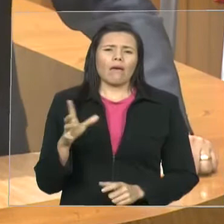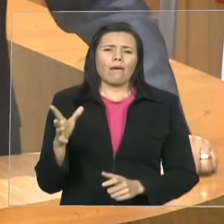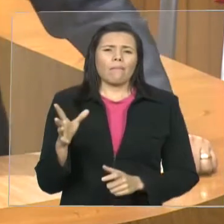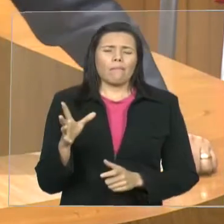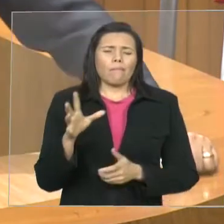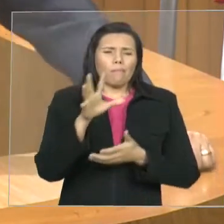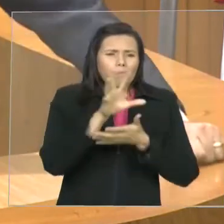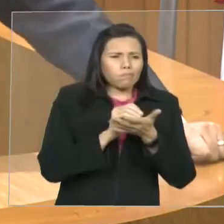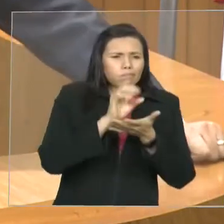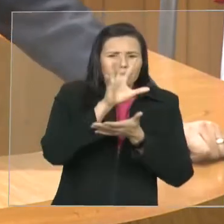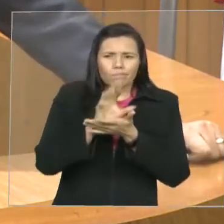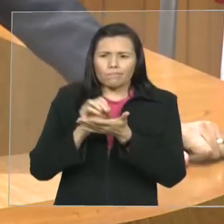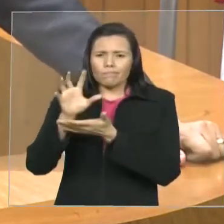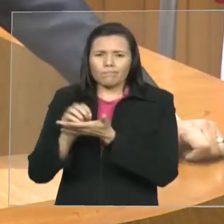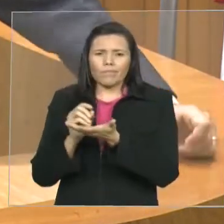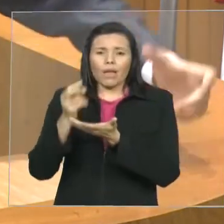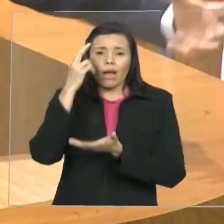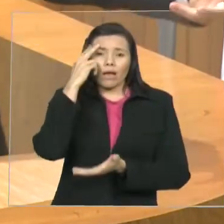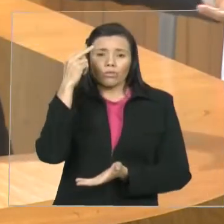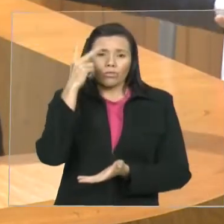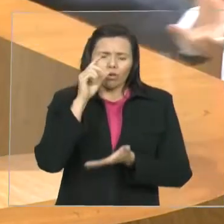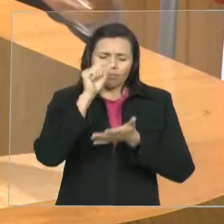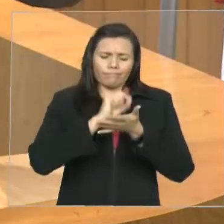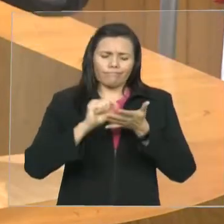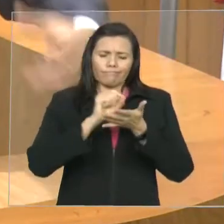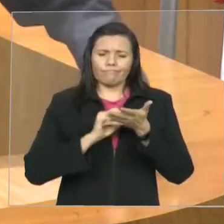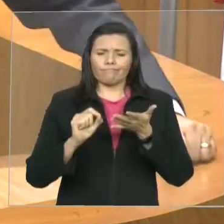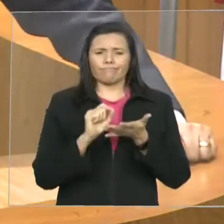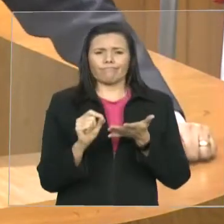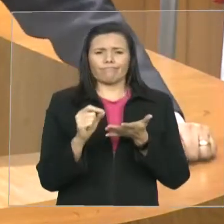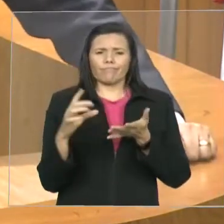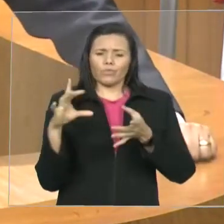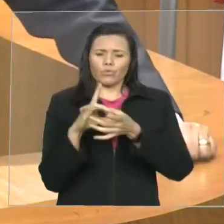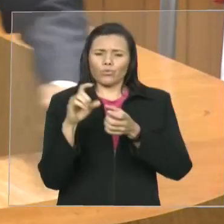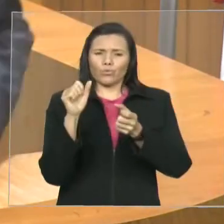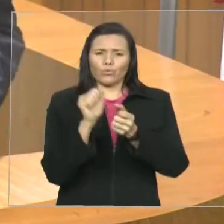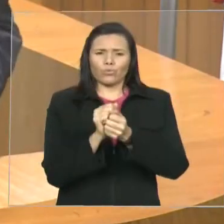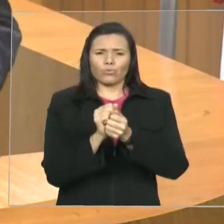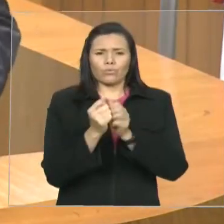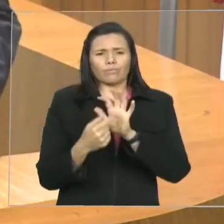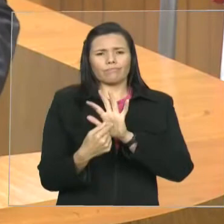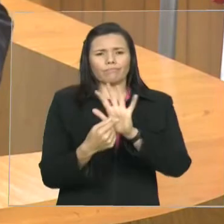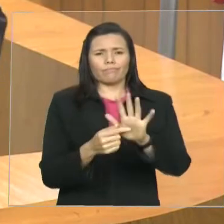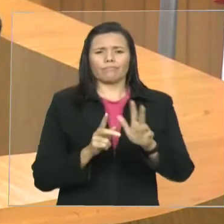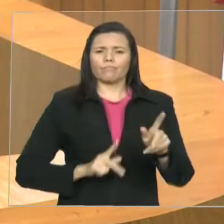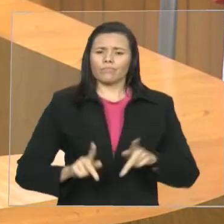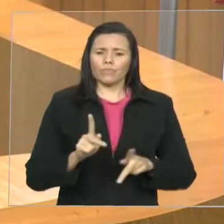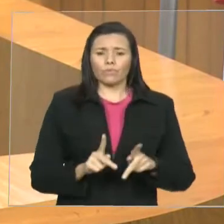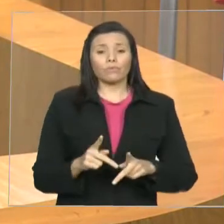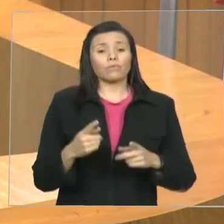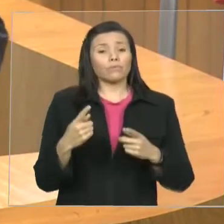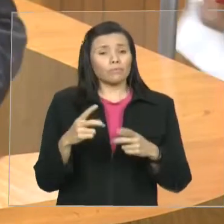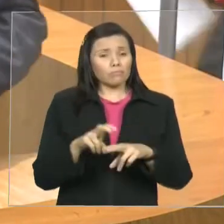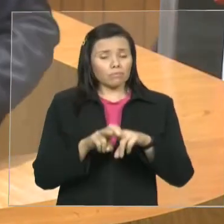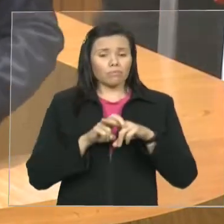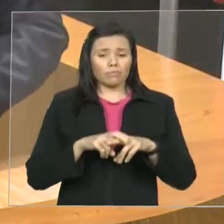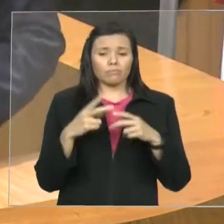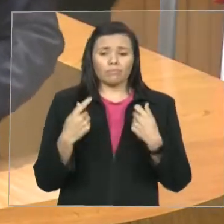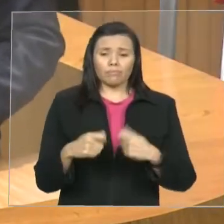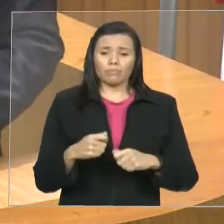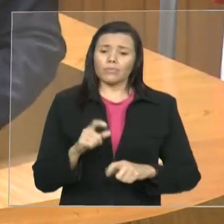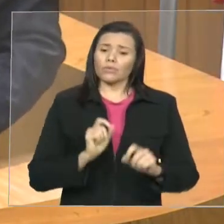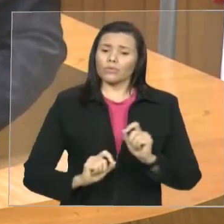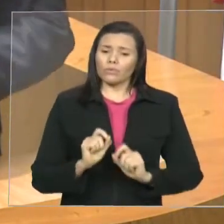E nós precisamos mostrar essa história por completo. E por isso é preciso ter uma credibilidade de